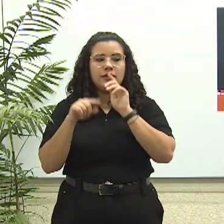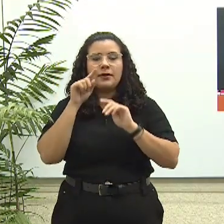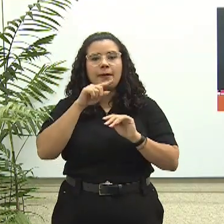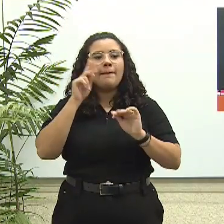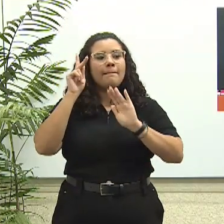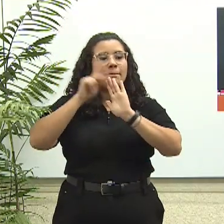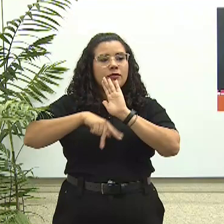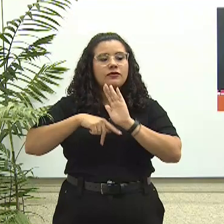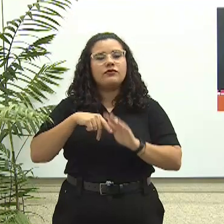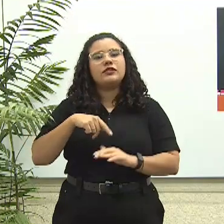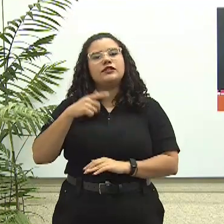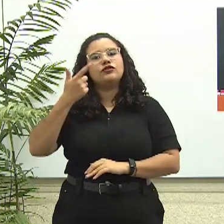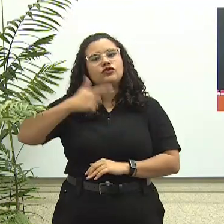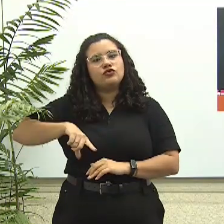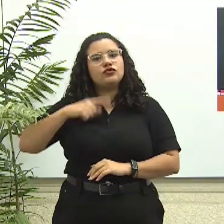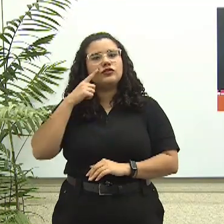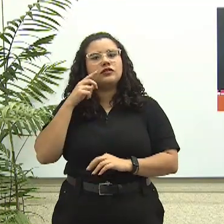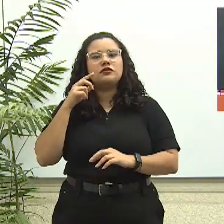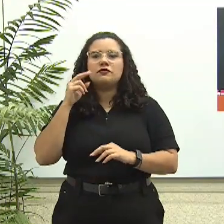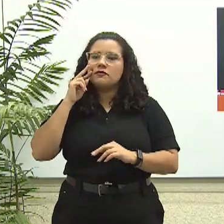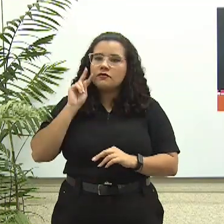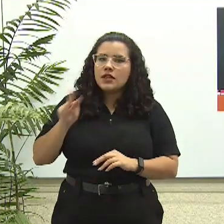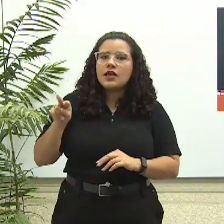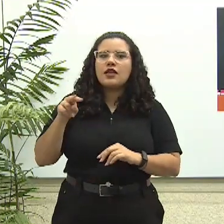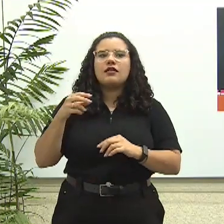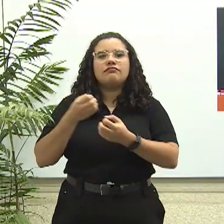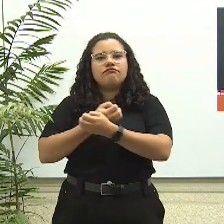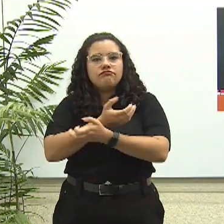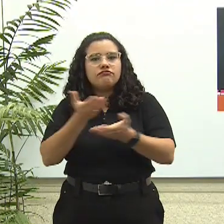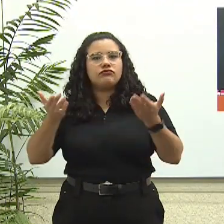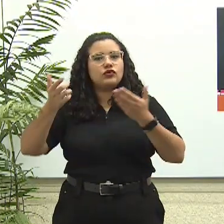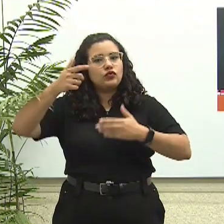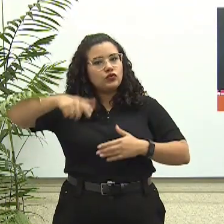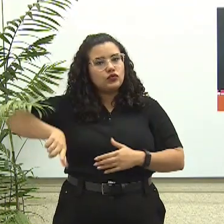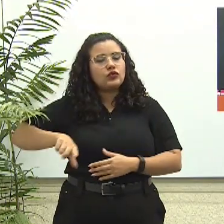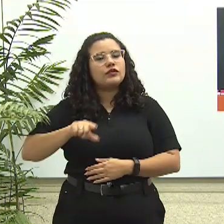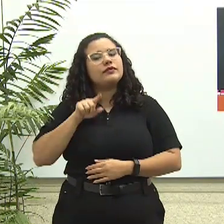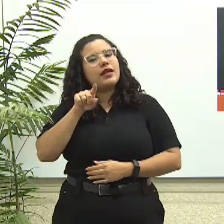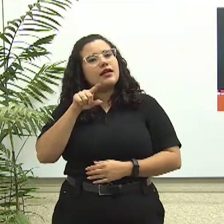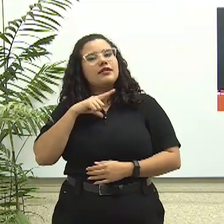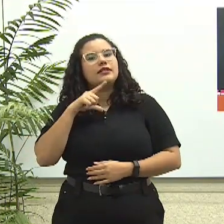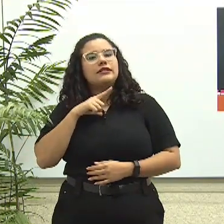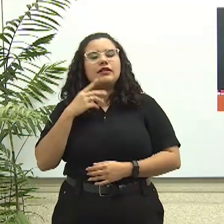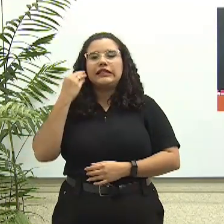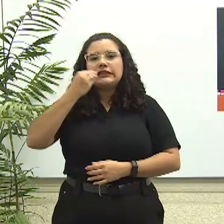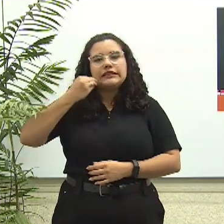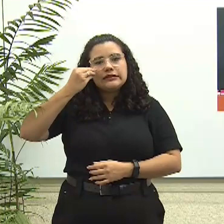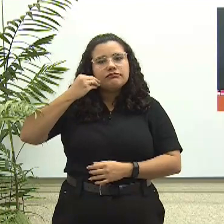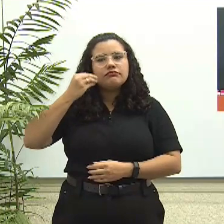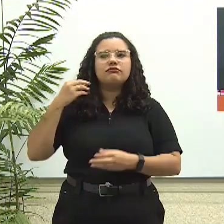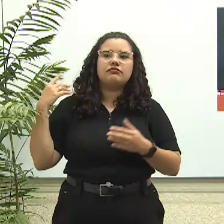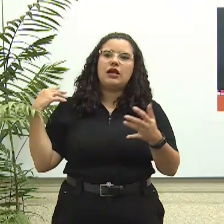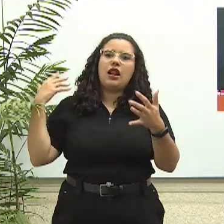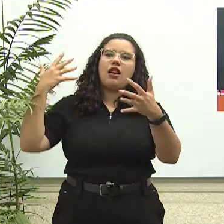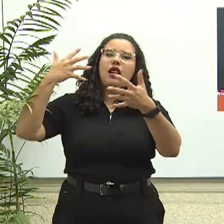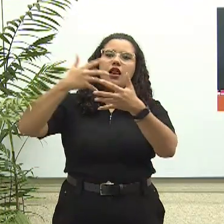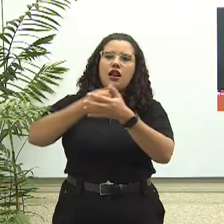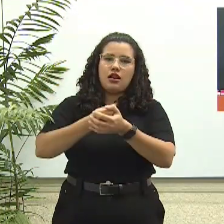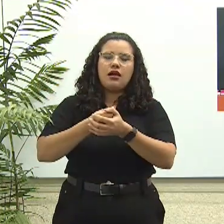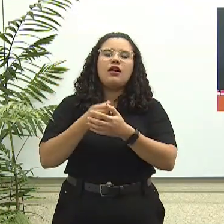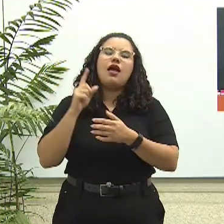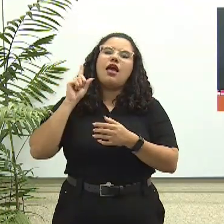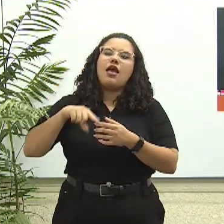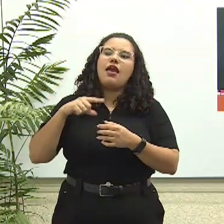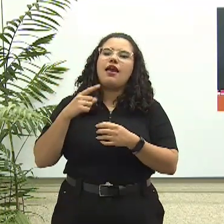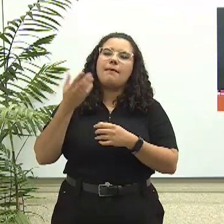revisto repaginado relançado agora ele acumula a experiência que nós tivemos no modelo anterior e